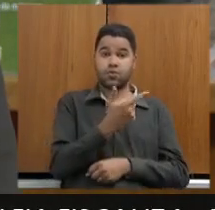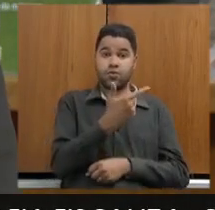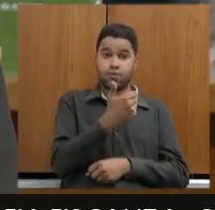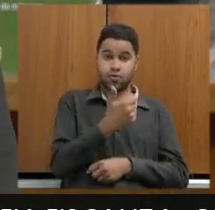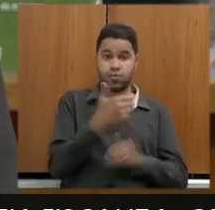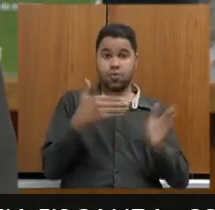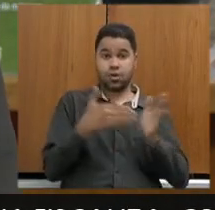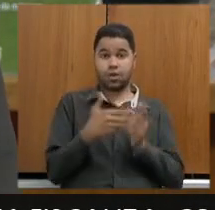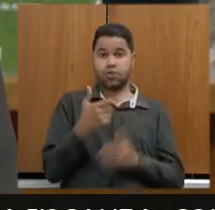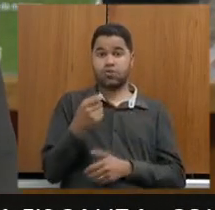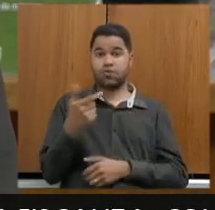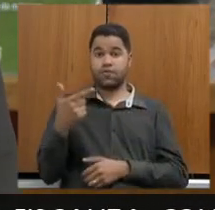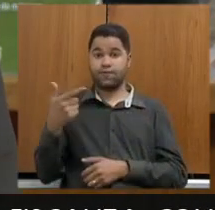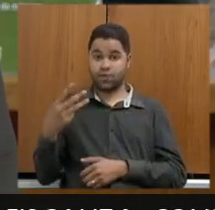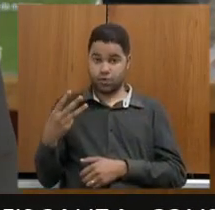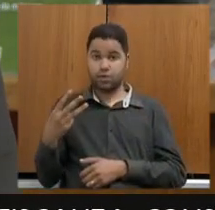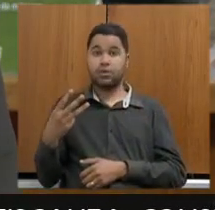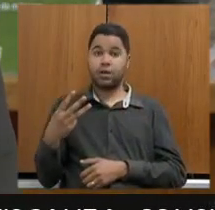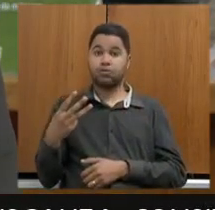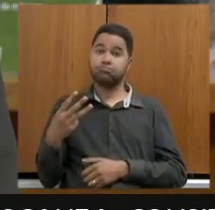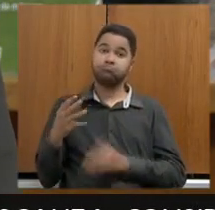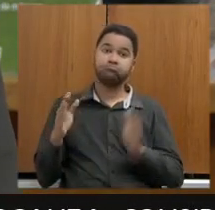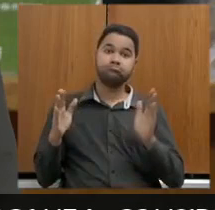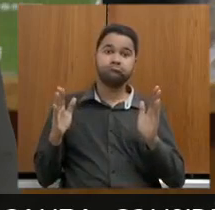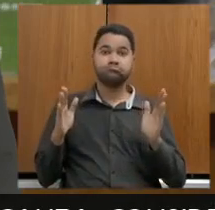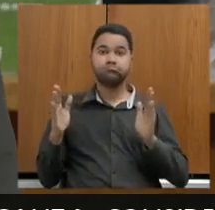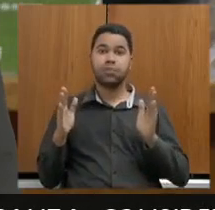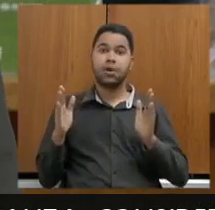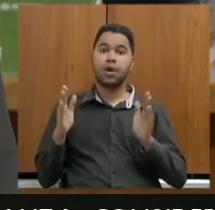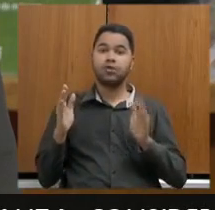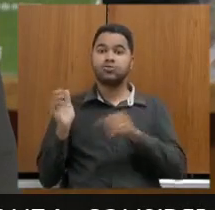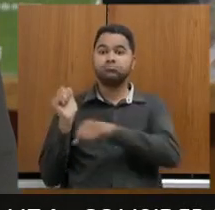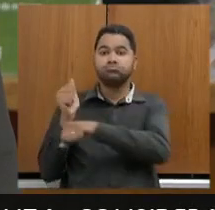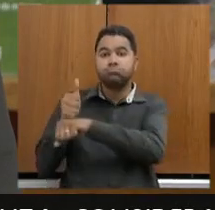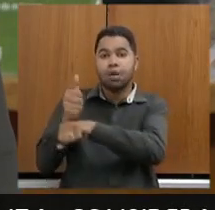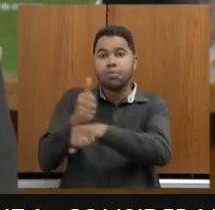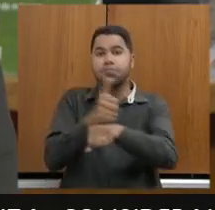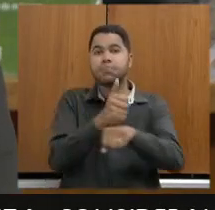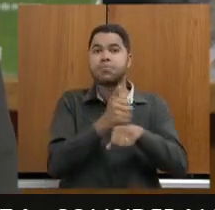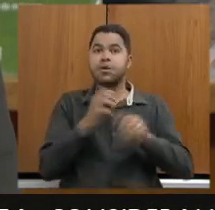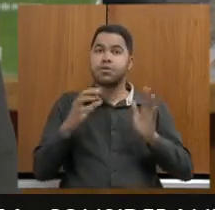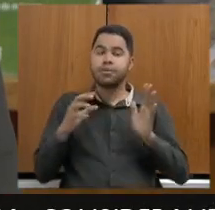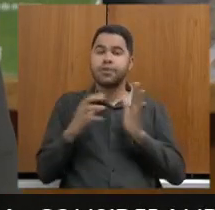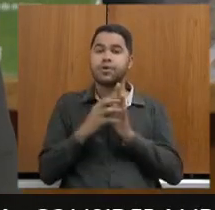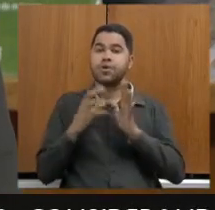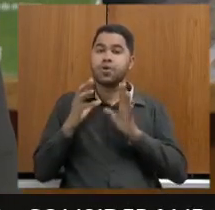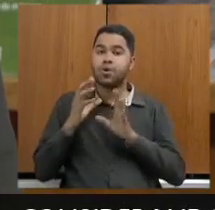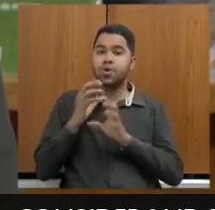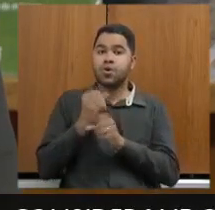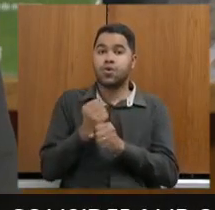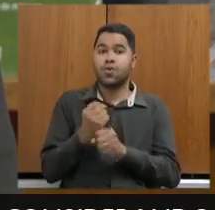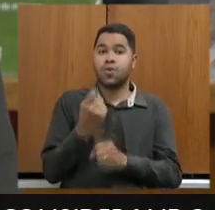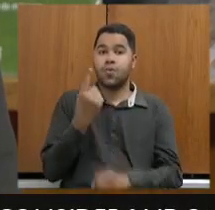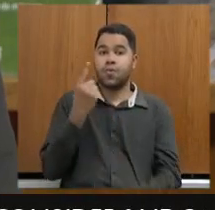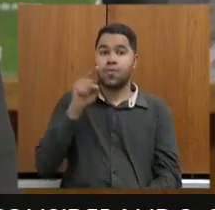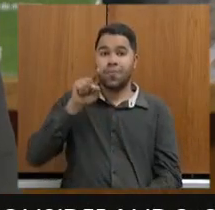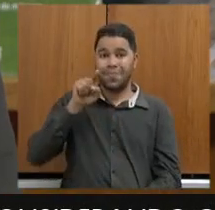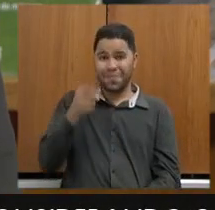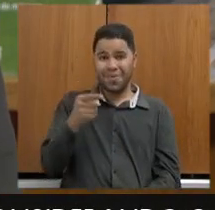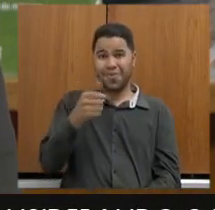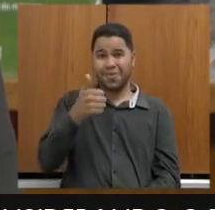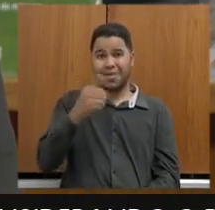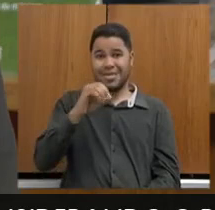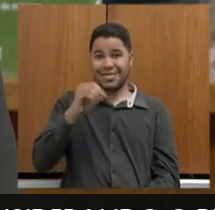e 23 nós temos um saldo aí de medidas de recomposição do efetivo em um total de mil e sete